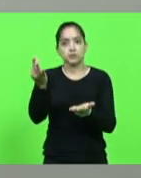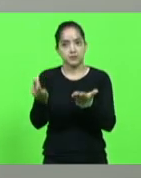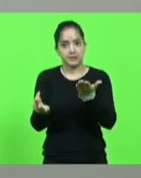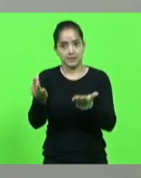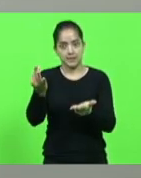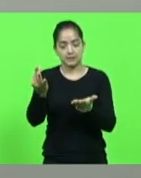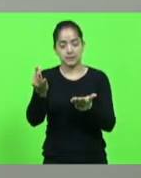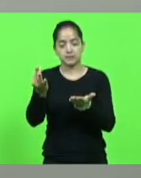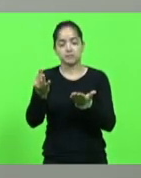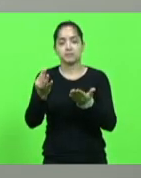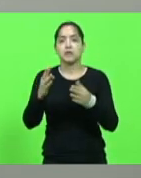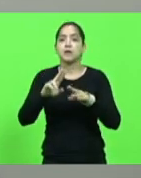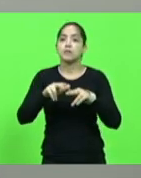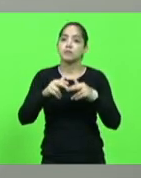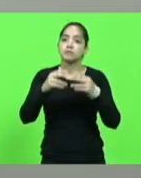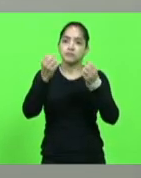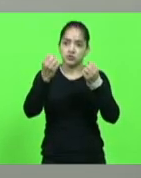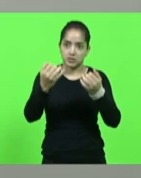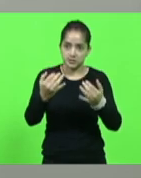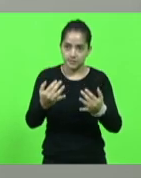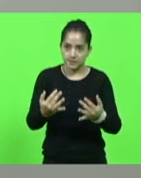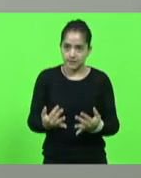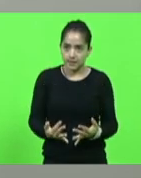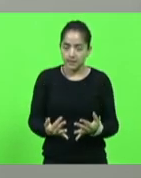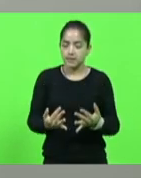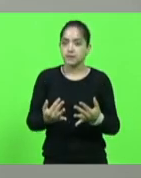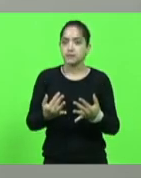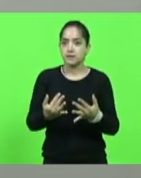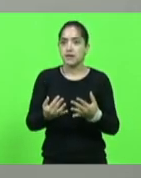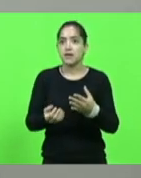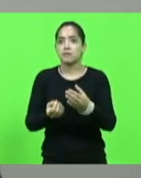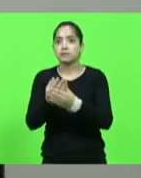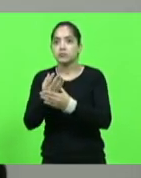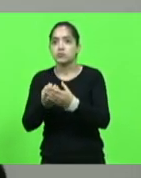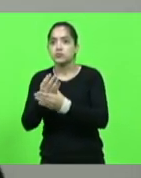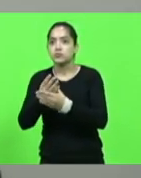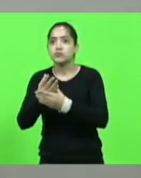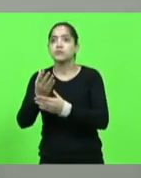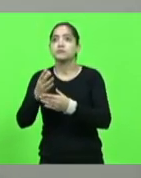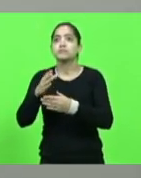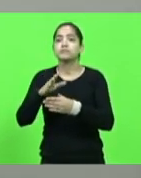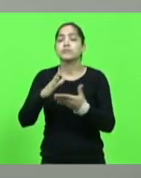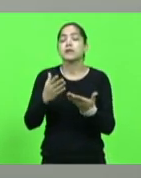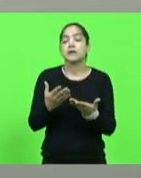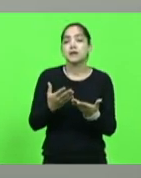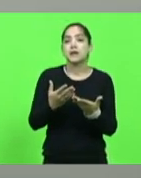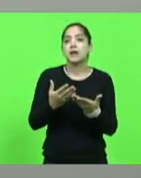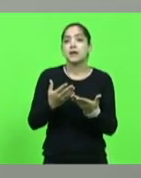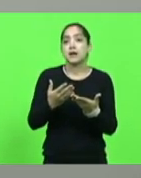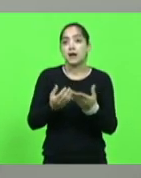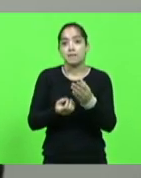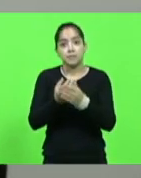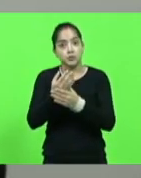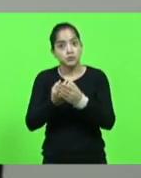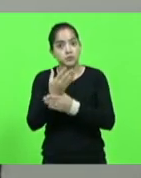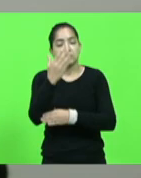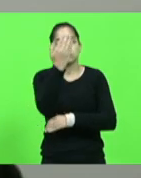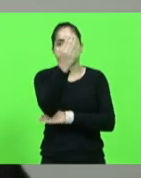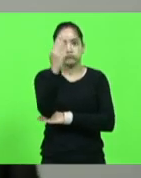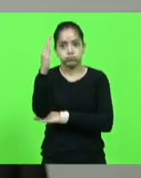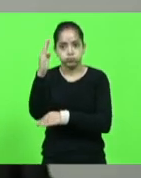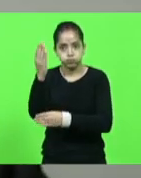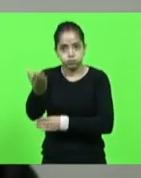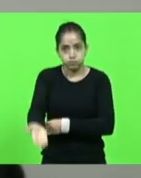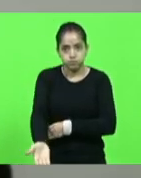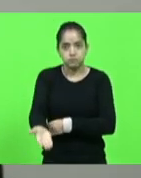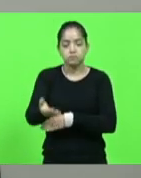esses motivos já explicados, haja vista que a safra da maçã está sendo escoada, a produção de madeira também, enfim,